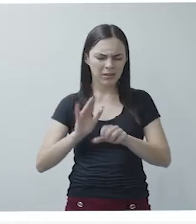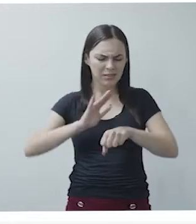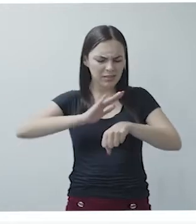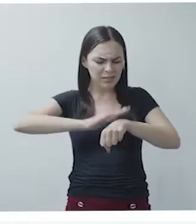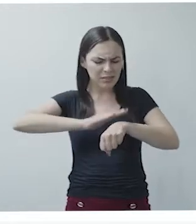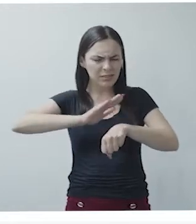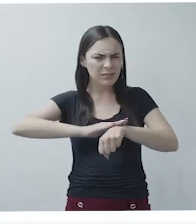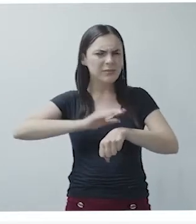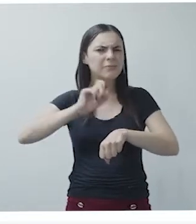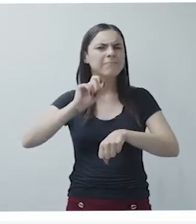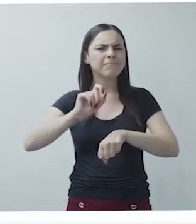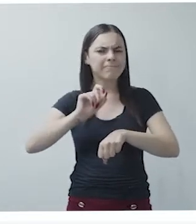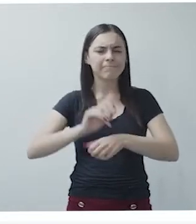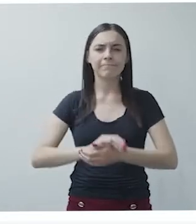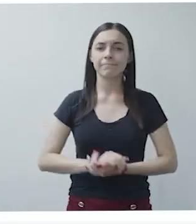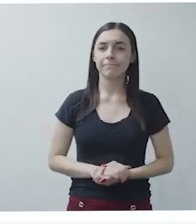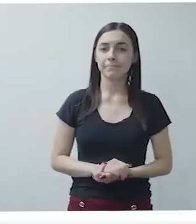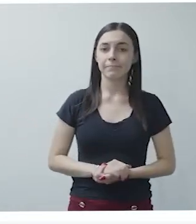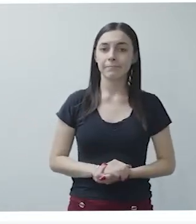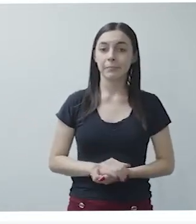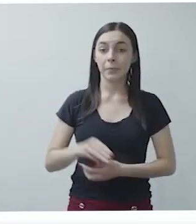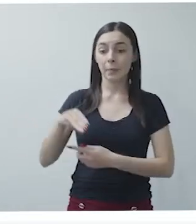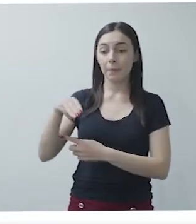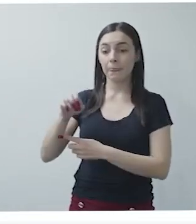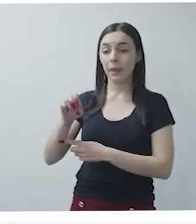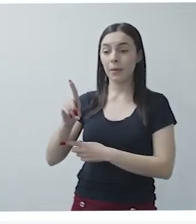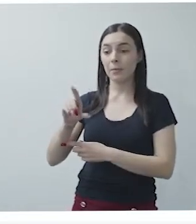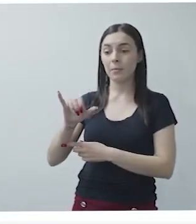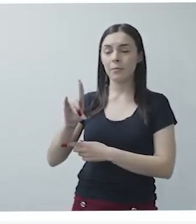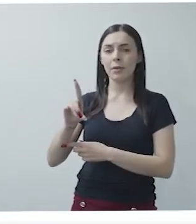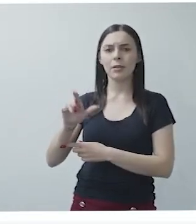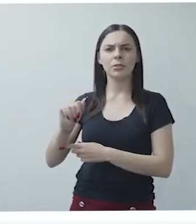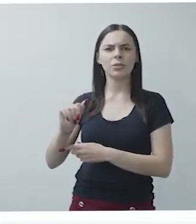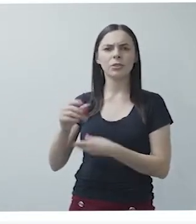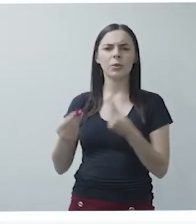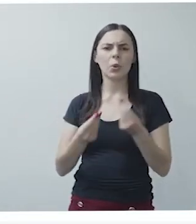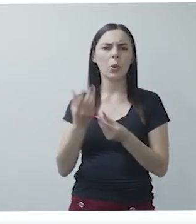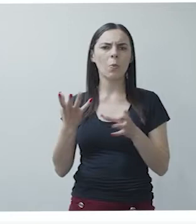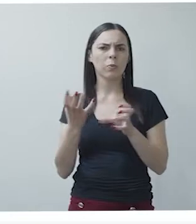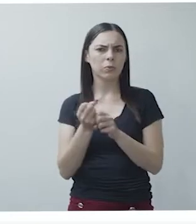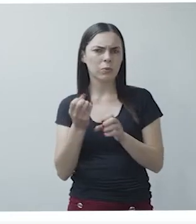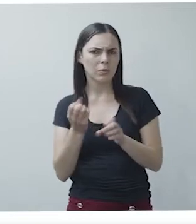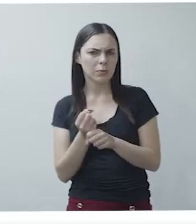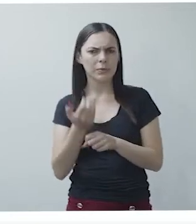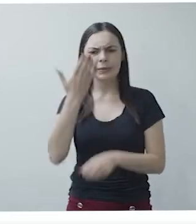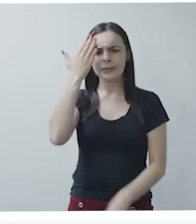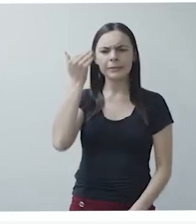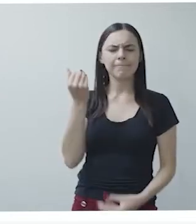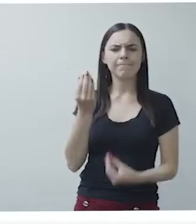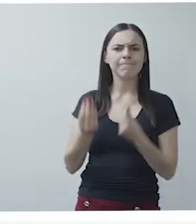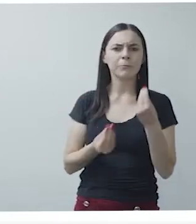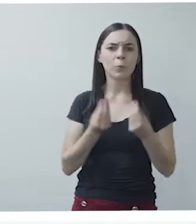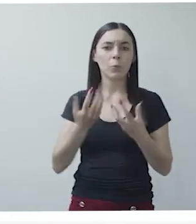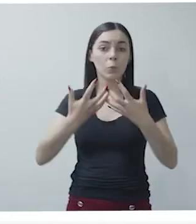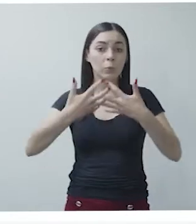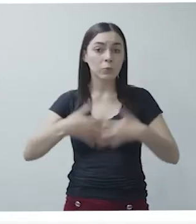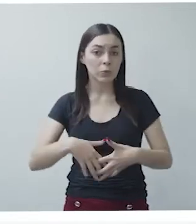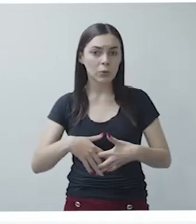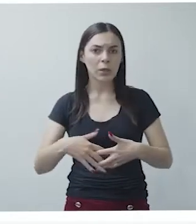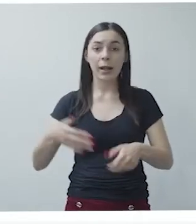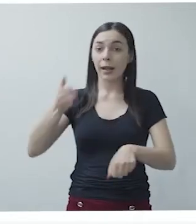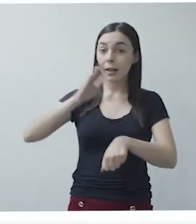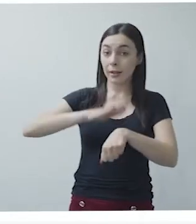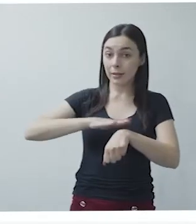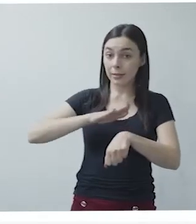tempo? Medida é a gente medir alguma coisa, né? A gente ter a proporção de alguma coisa.